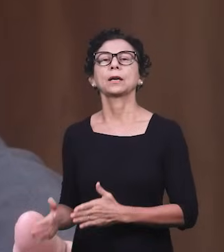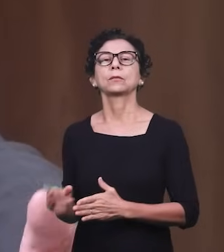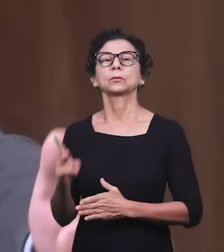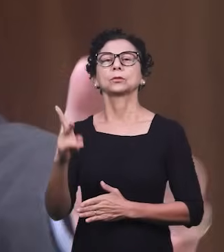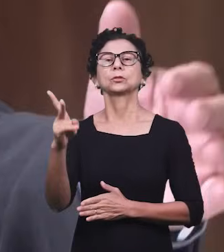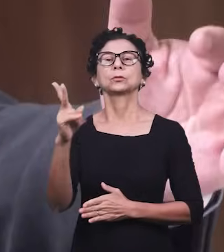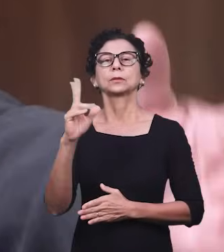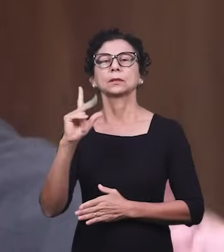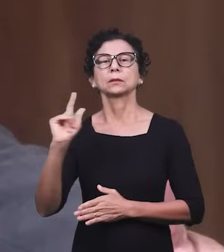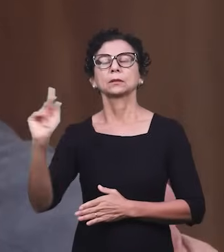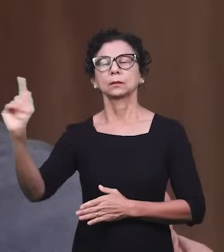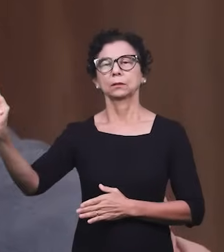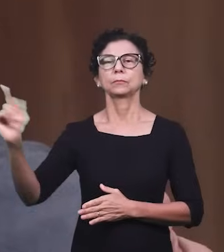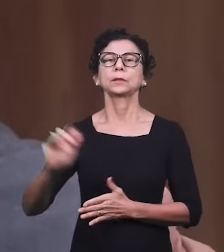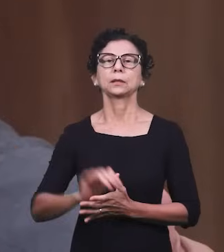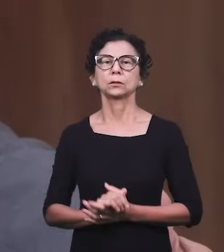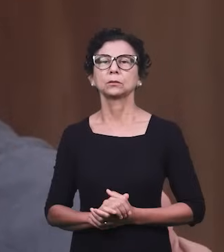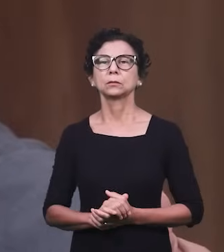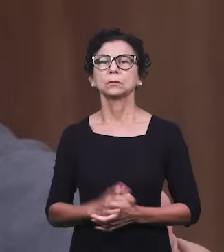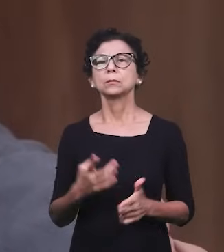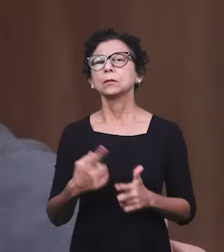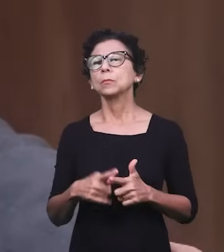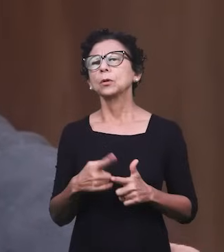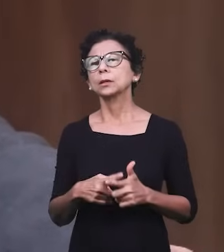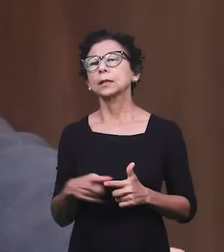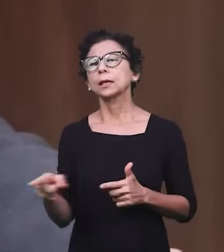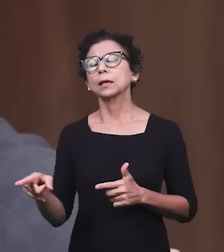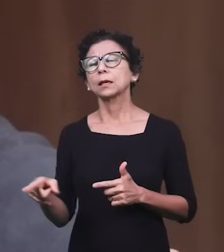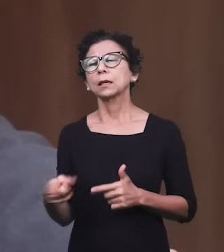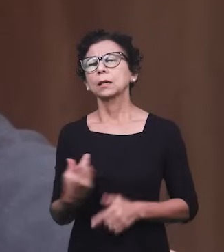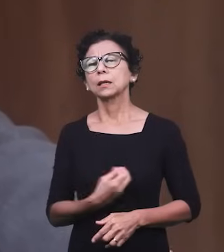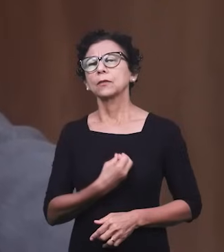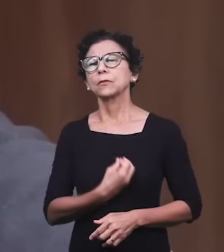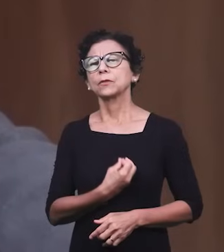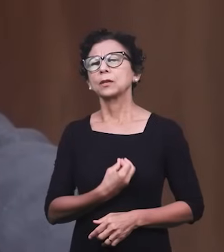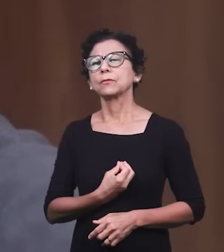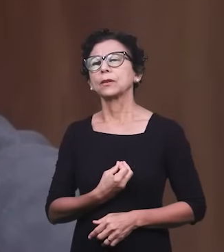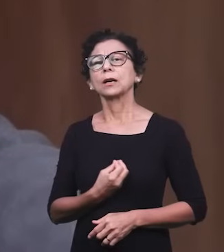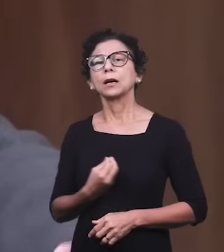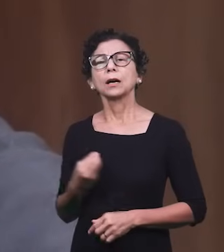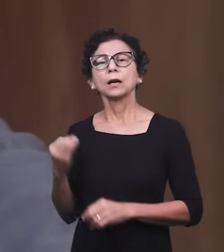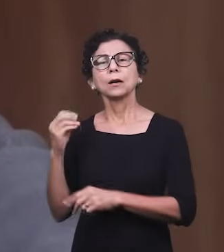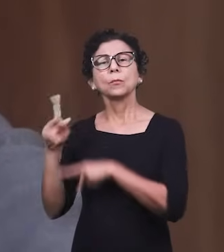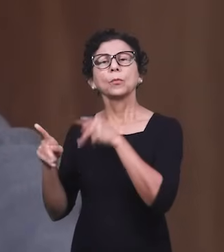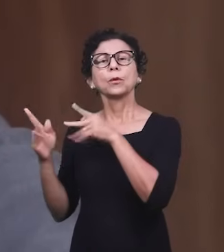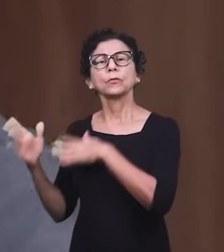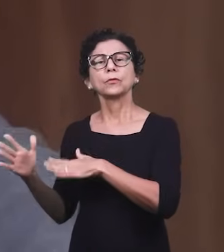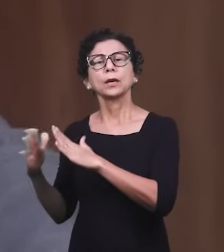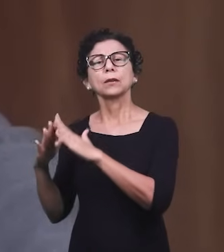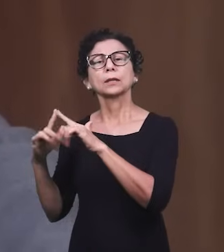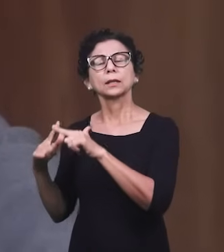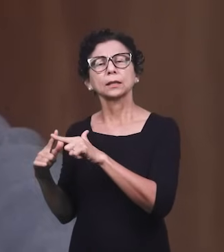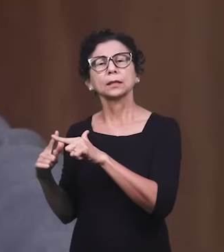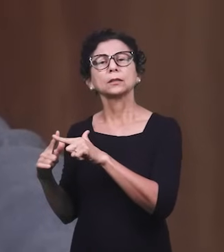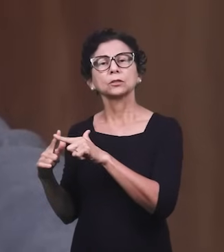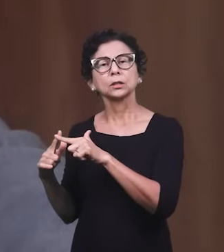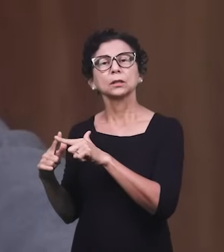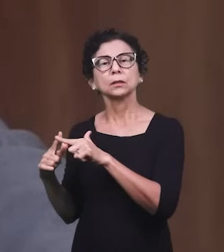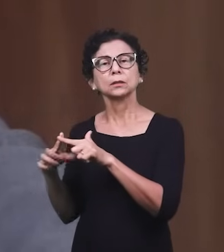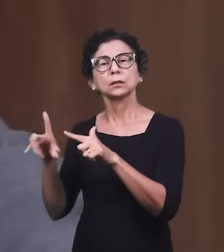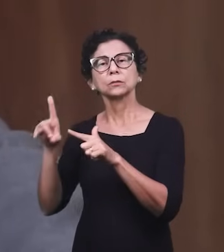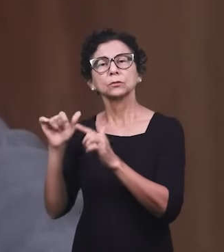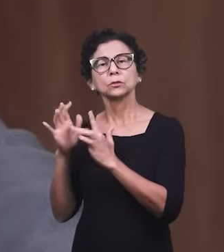porque ela foi instituída através do sacrifício dele e ela será arrebatada através da volta gloriosa do senhor